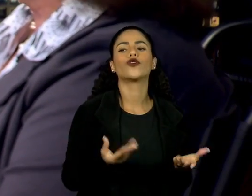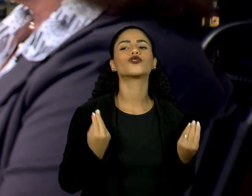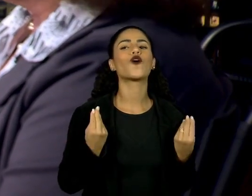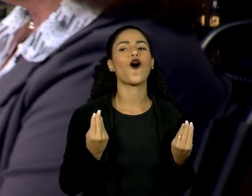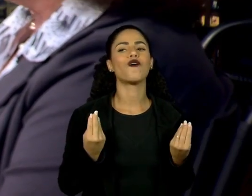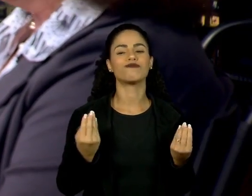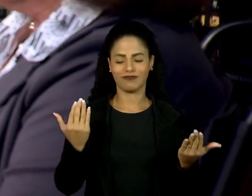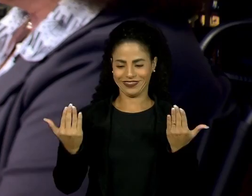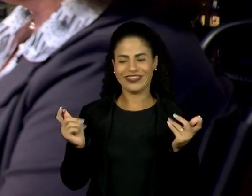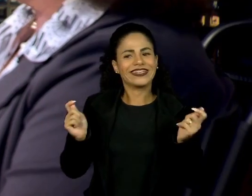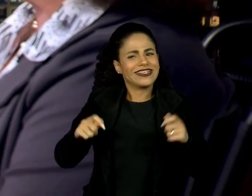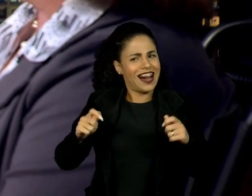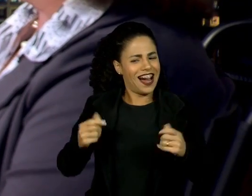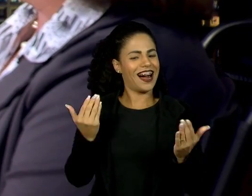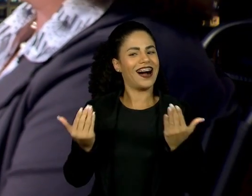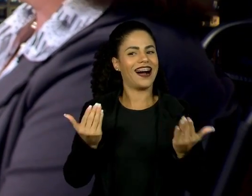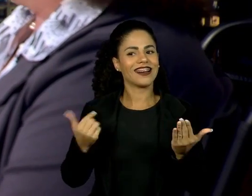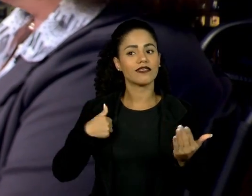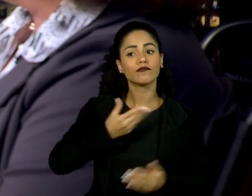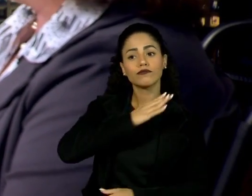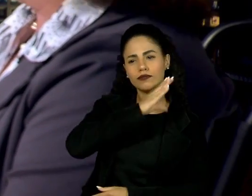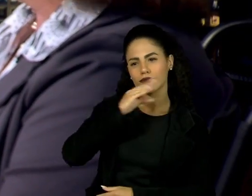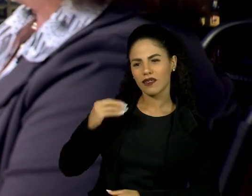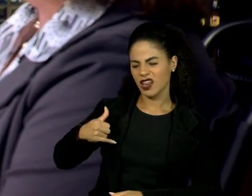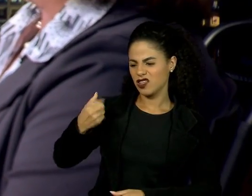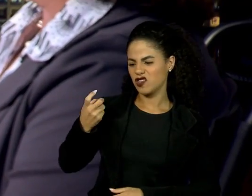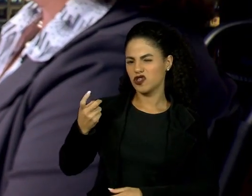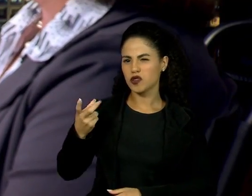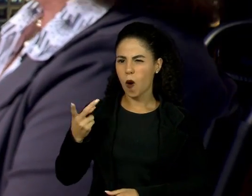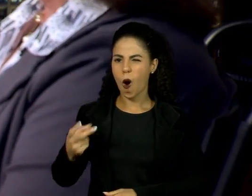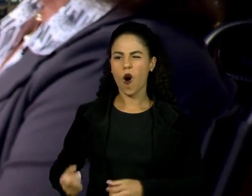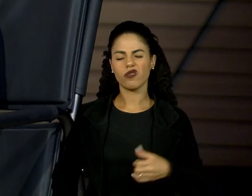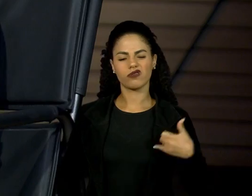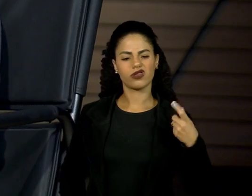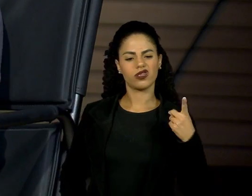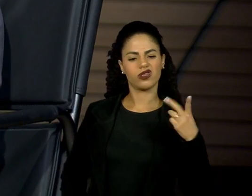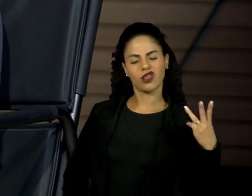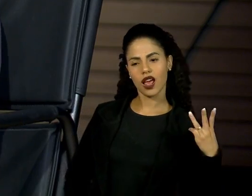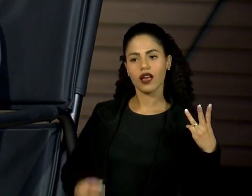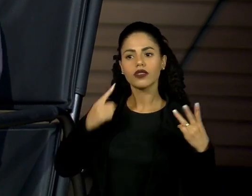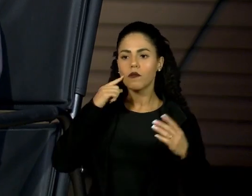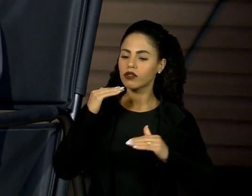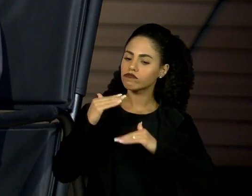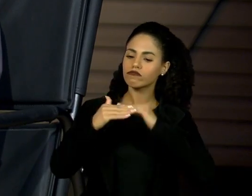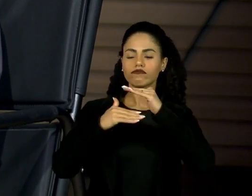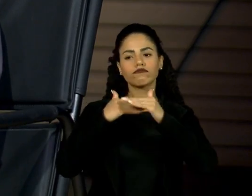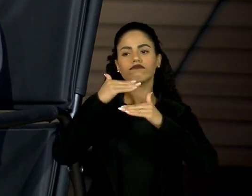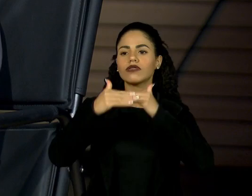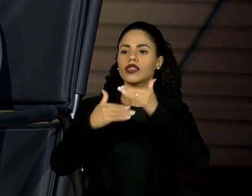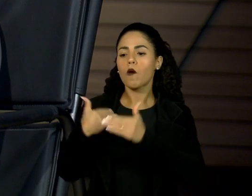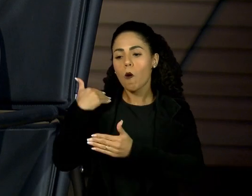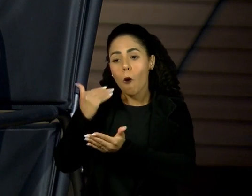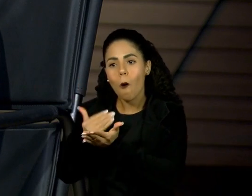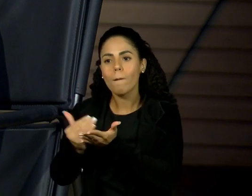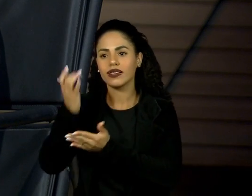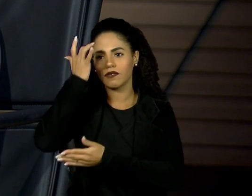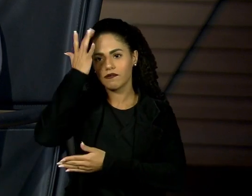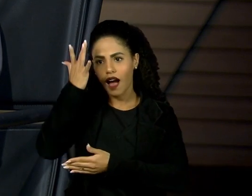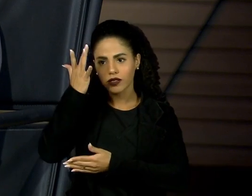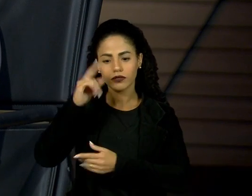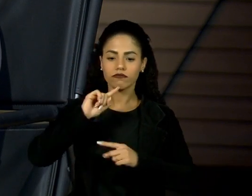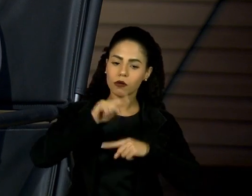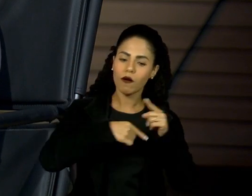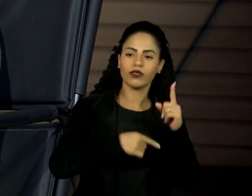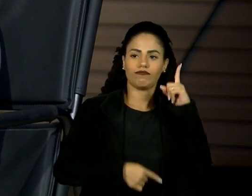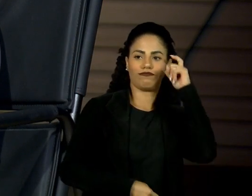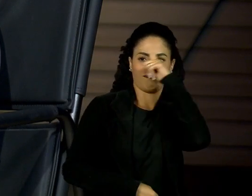com os jovens, muito jovens leitores, de 12, 13 anos, e depois a gente vai crescendo em dificuldades. Porque é como o Pedro